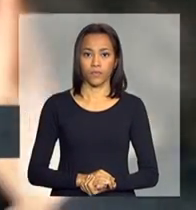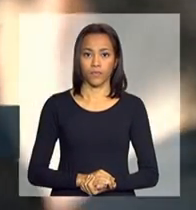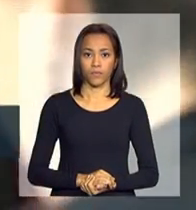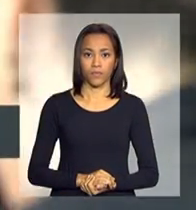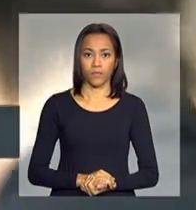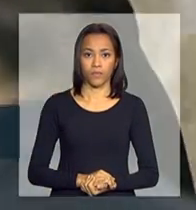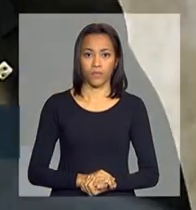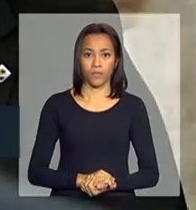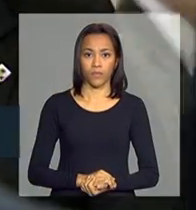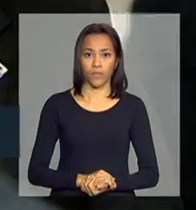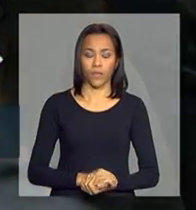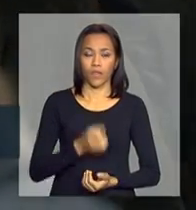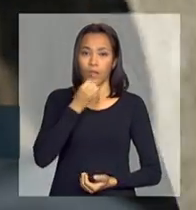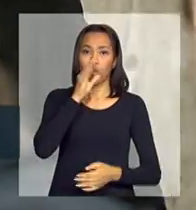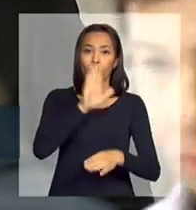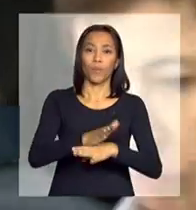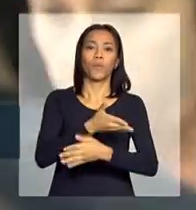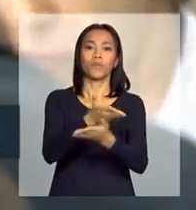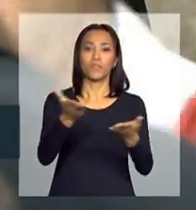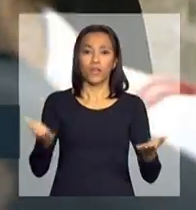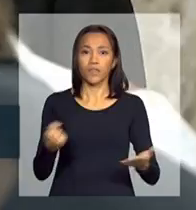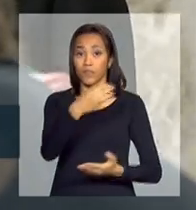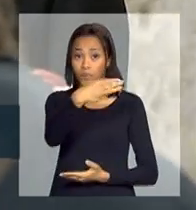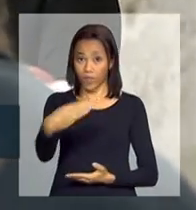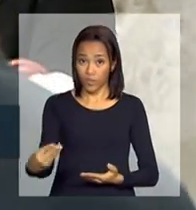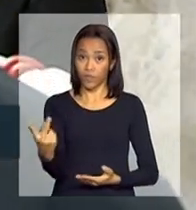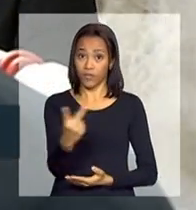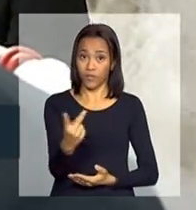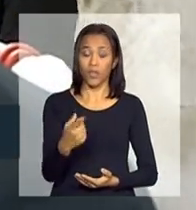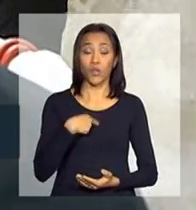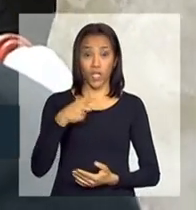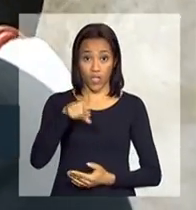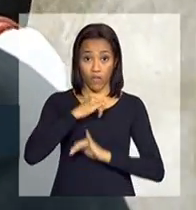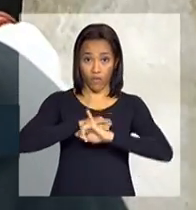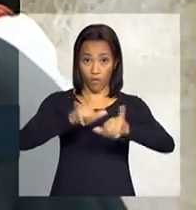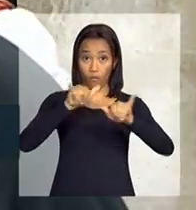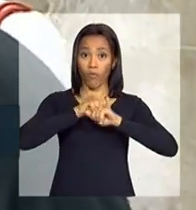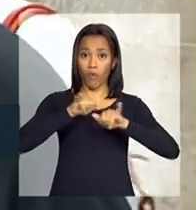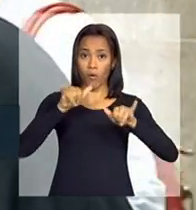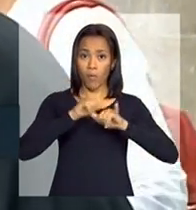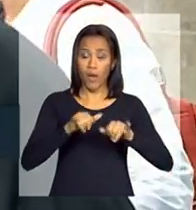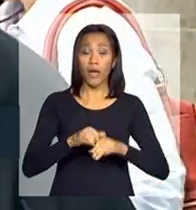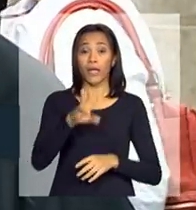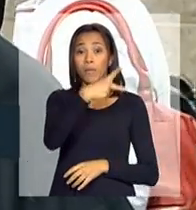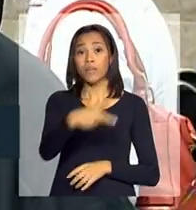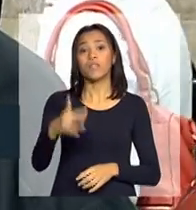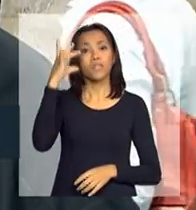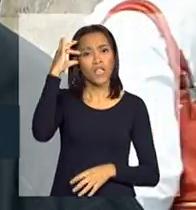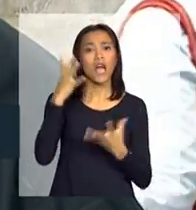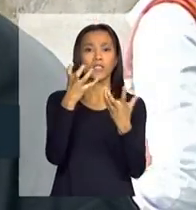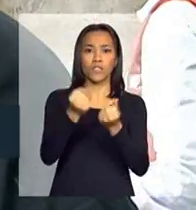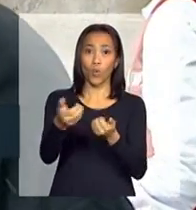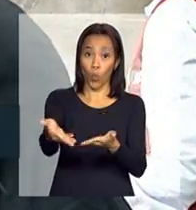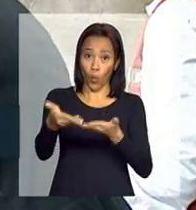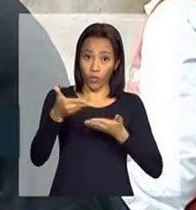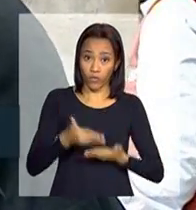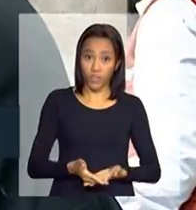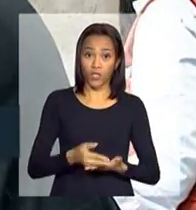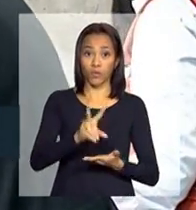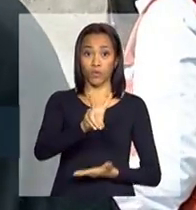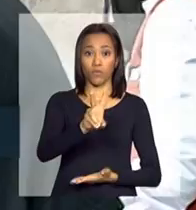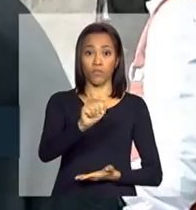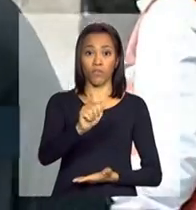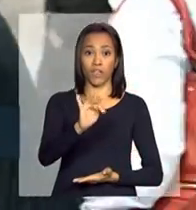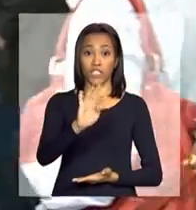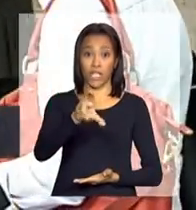fazer senhores boa tarde boa tarde ministros eh eu queria informar os senhores que a apresenta Dilma aceitou o convite do Vaticano e